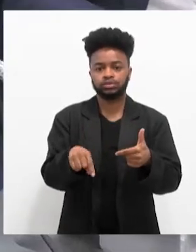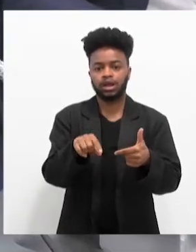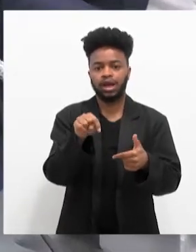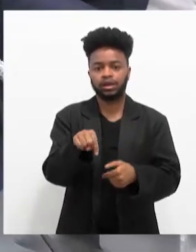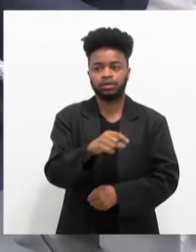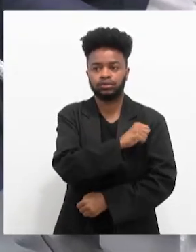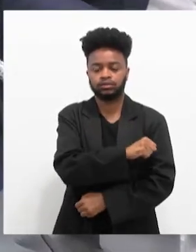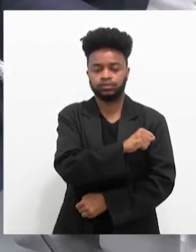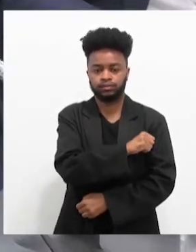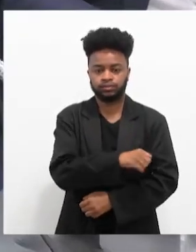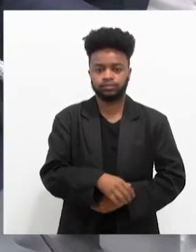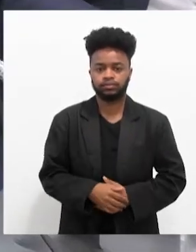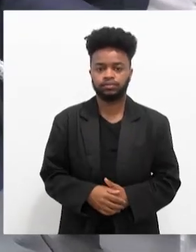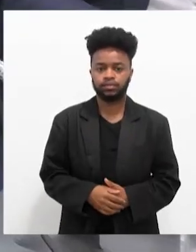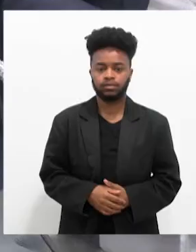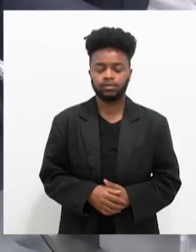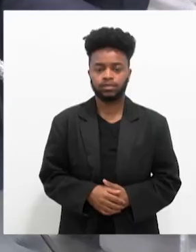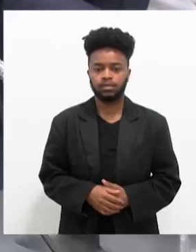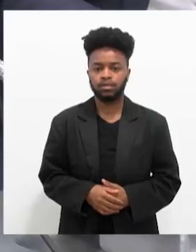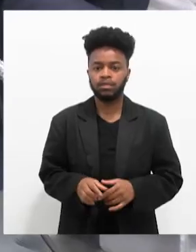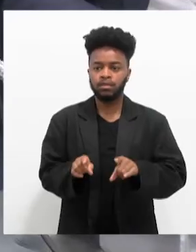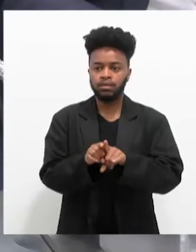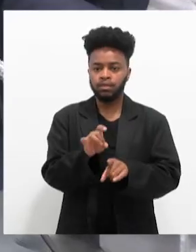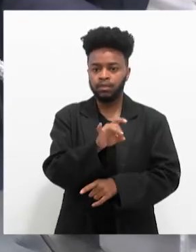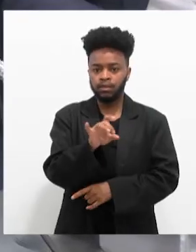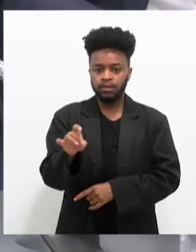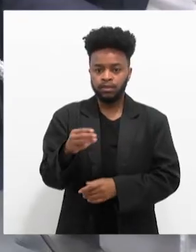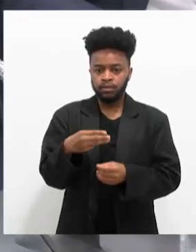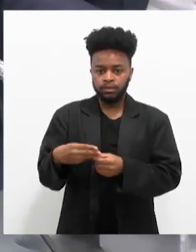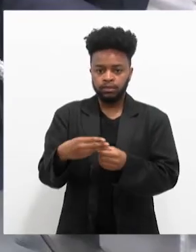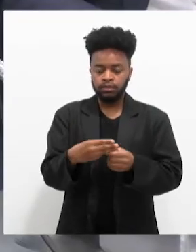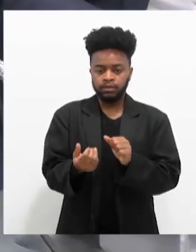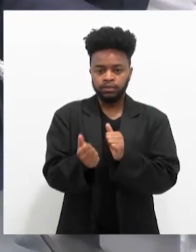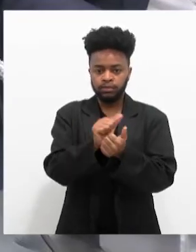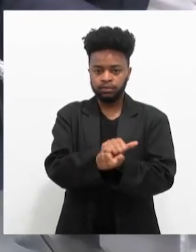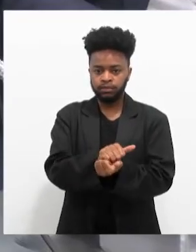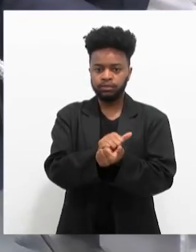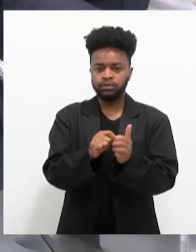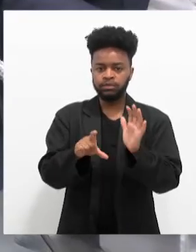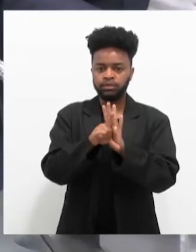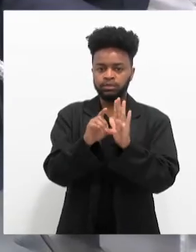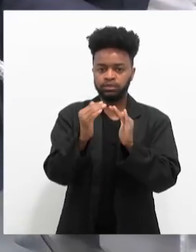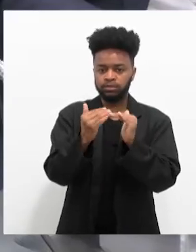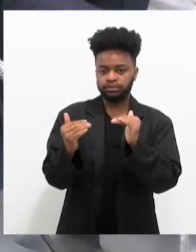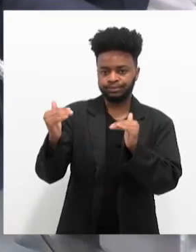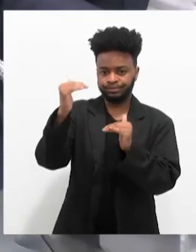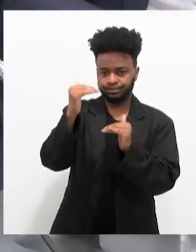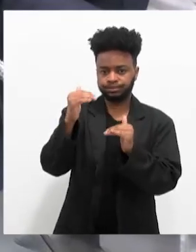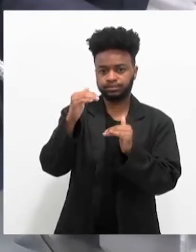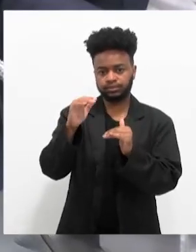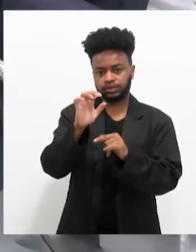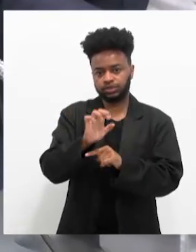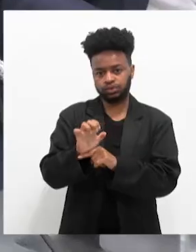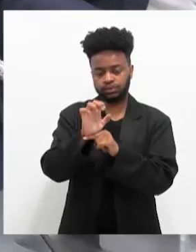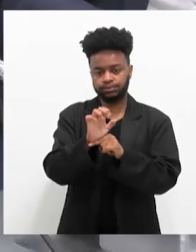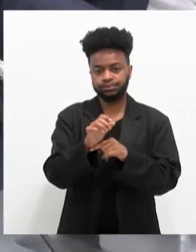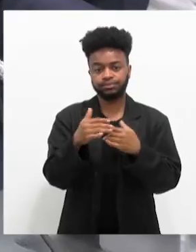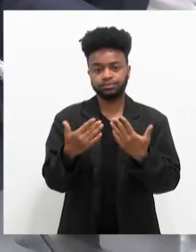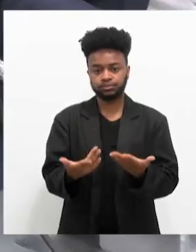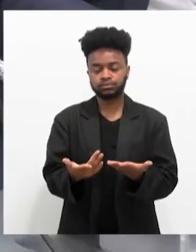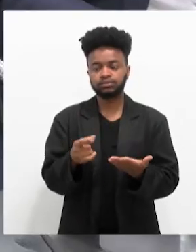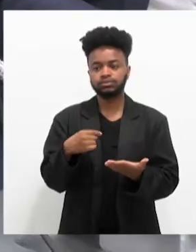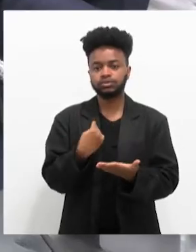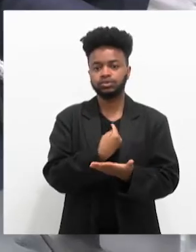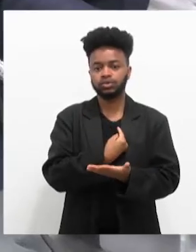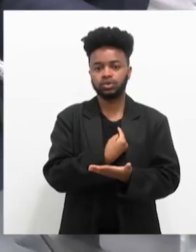de Janeiro, e aí cada município que se adeque à lei maior que a lei estadual. Nós constantemente e